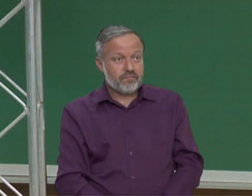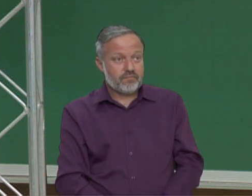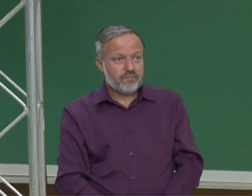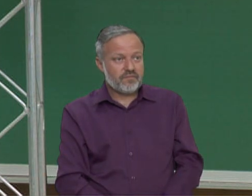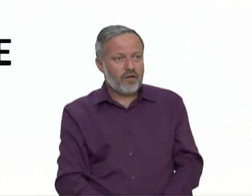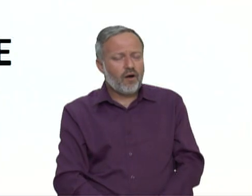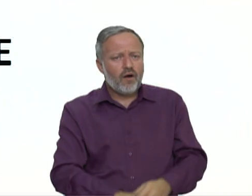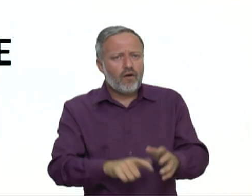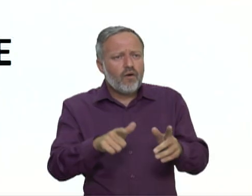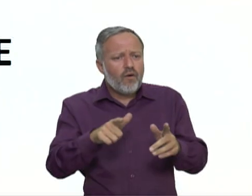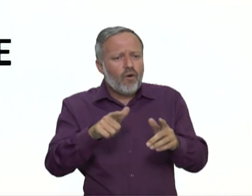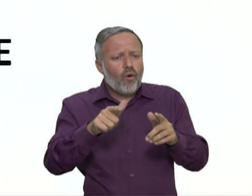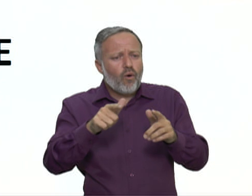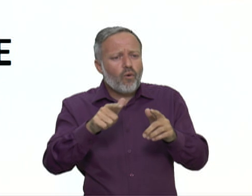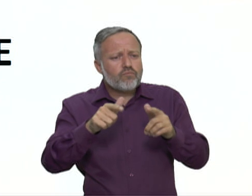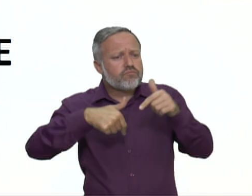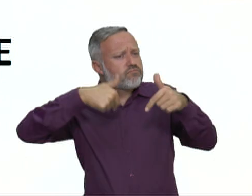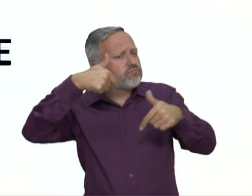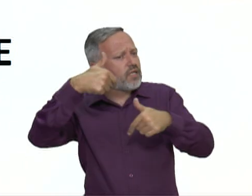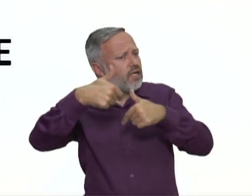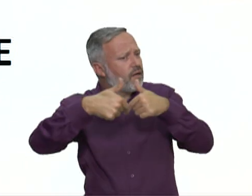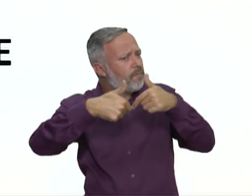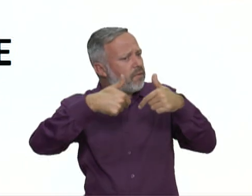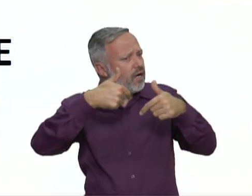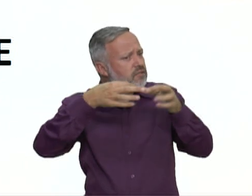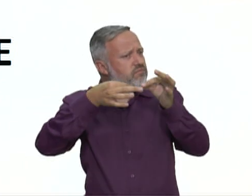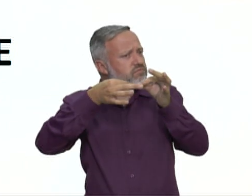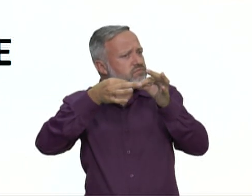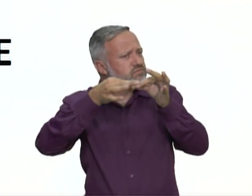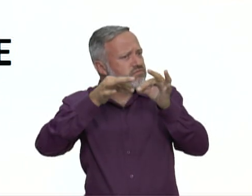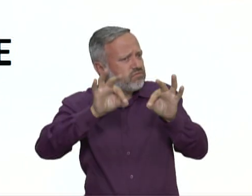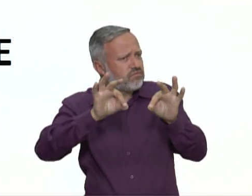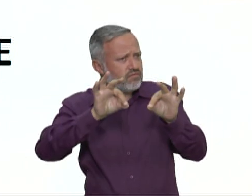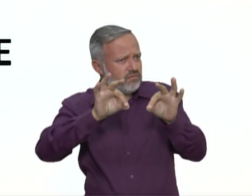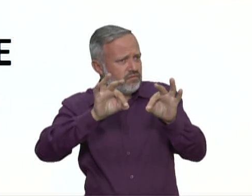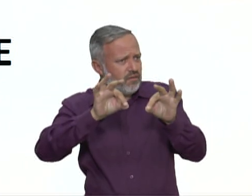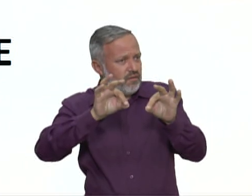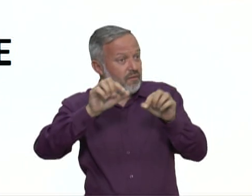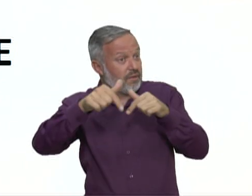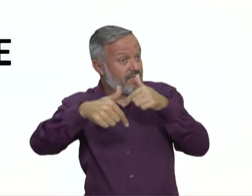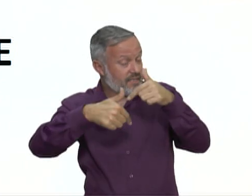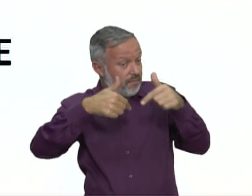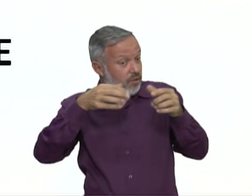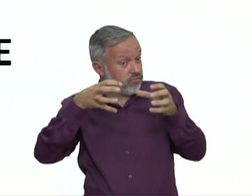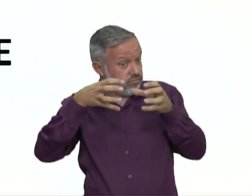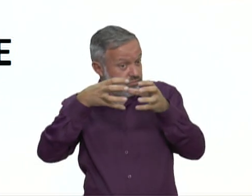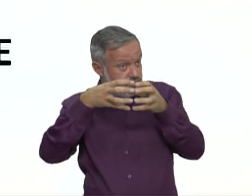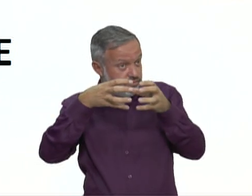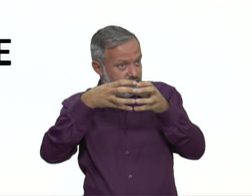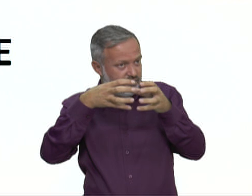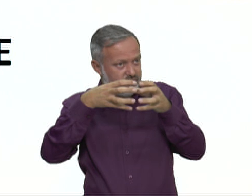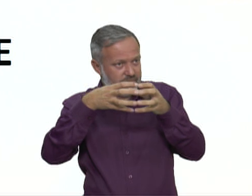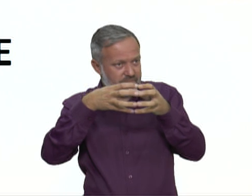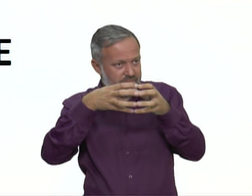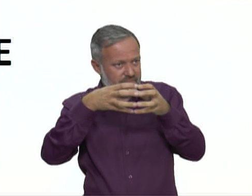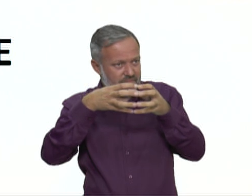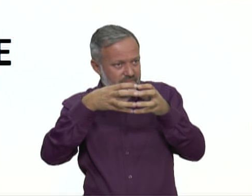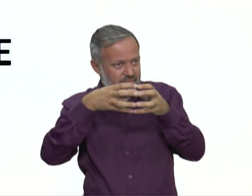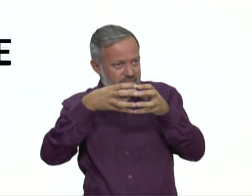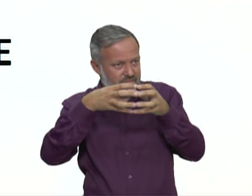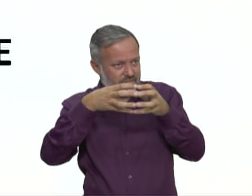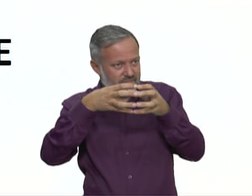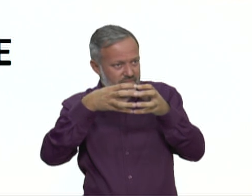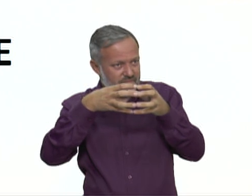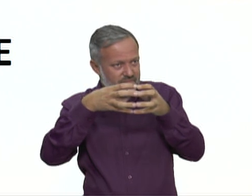Mercados comuns. Esse aqui é bem legal, gente. Olha só, por quê? Porque a gente falou muito desse grupo, tá? Por isso que eu falei que a gente ia falar dele. Vamos lá. Um